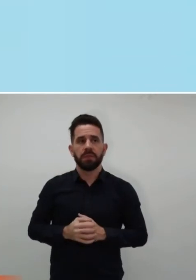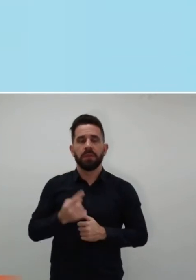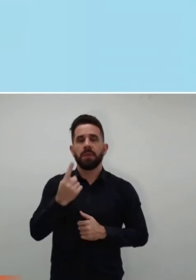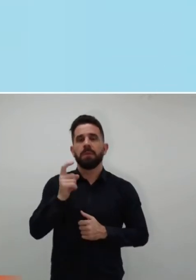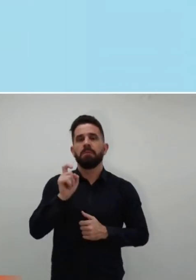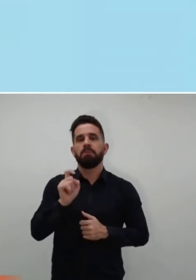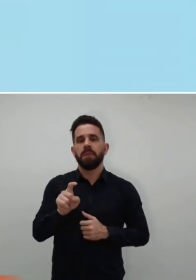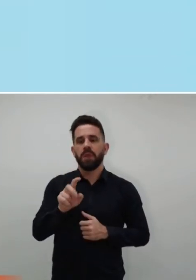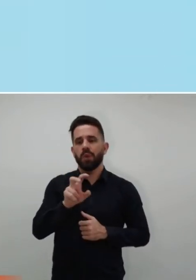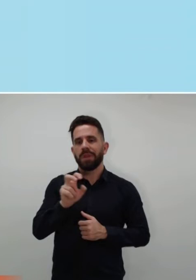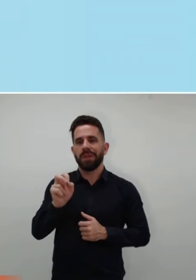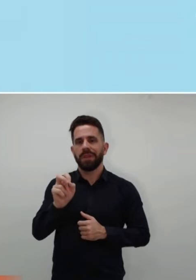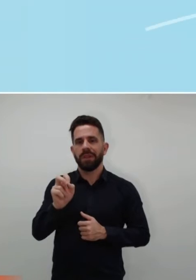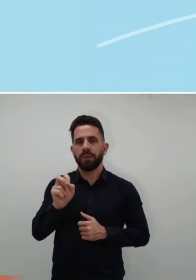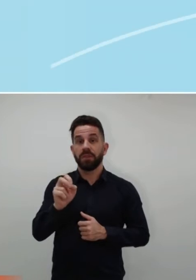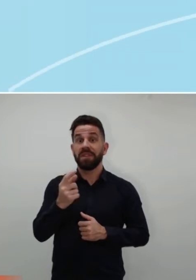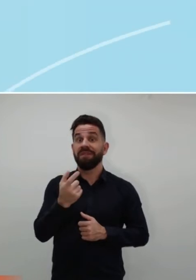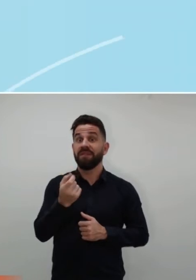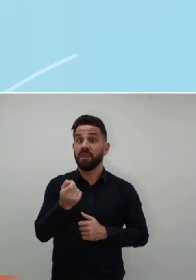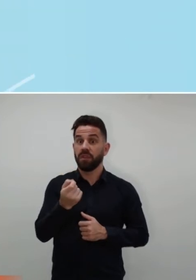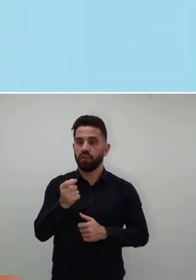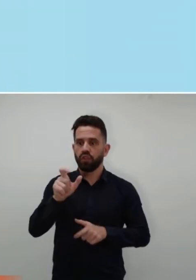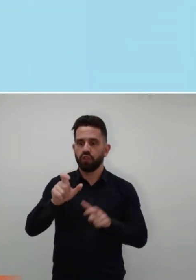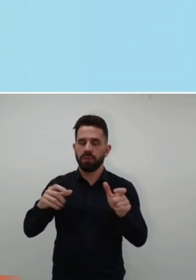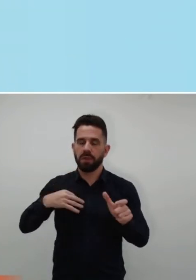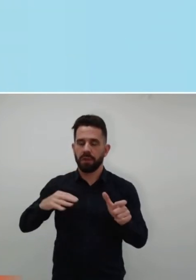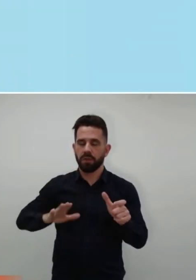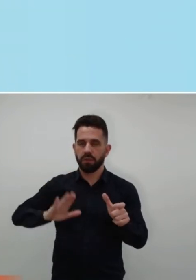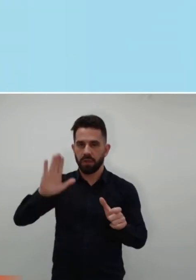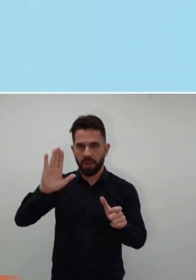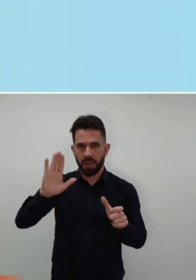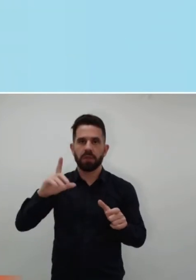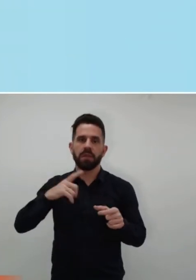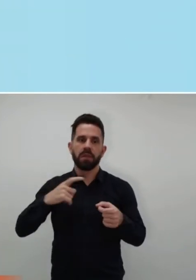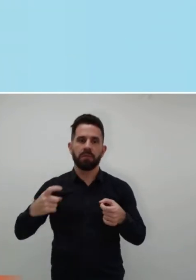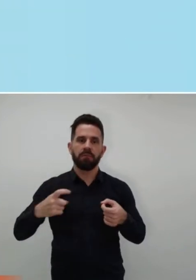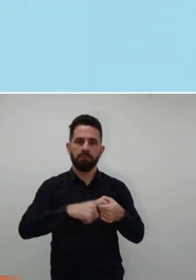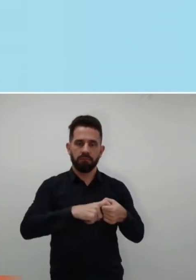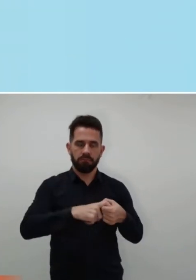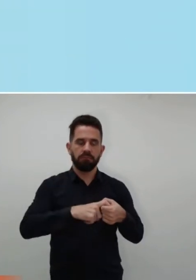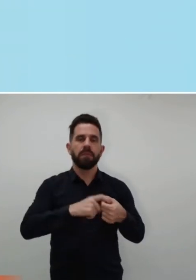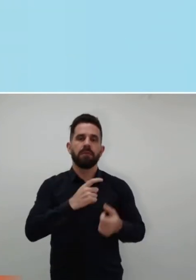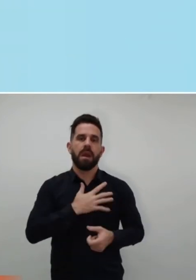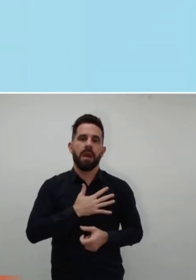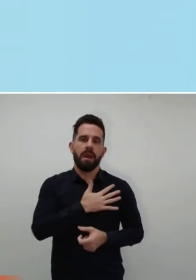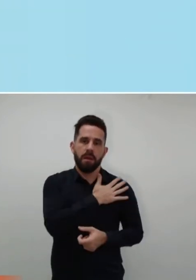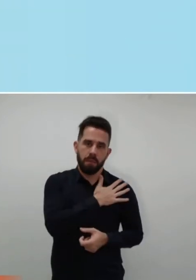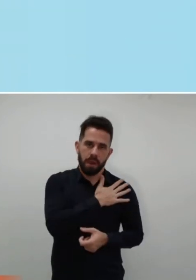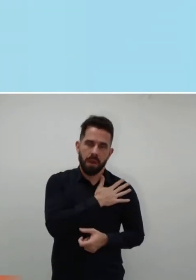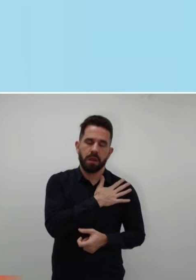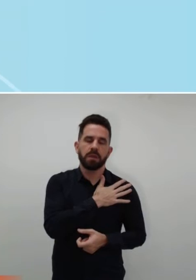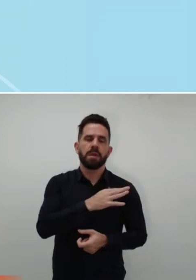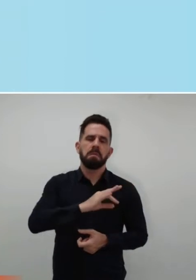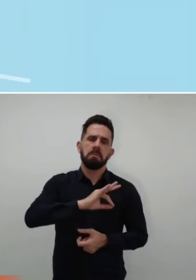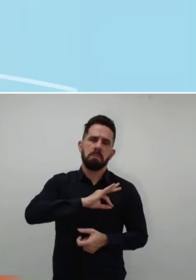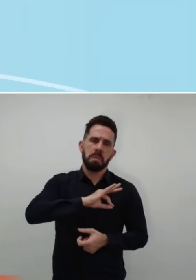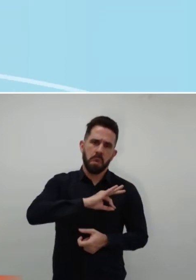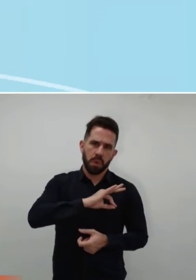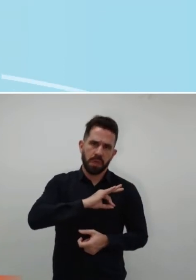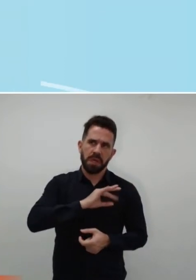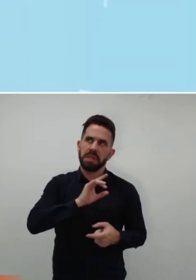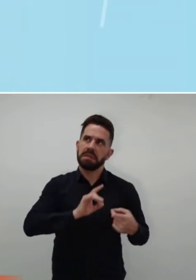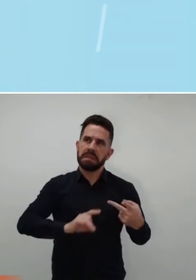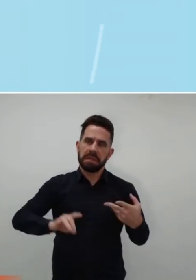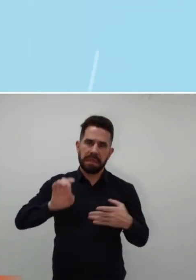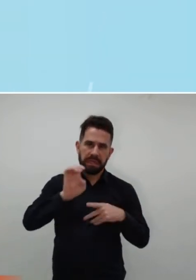1.520 candidatos dessas eleições são ligados às Forças Armadas, às polícias militares dos estados e